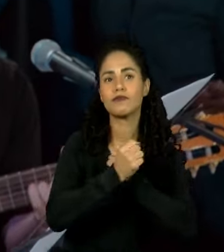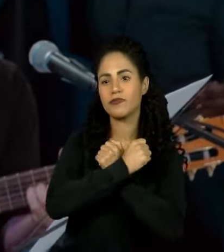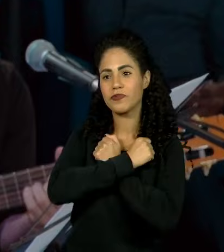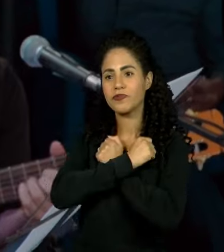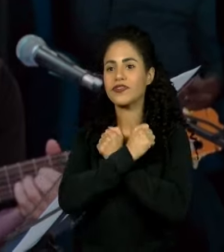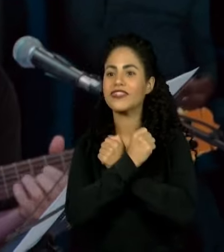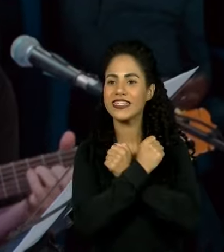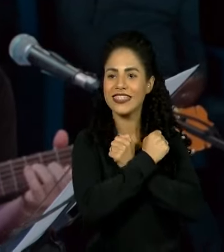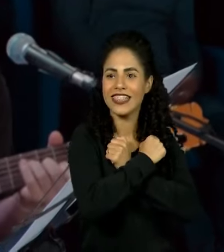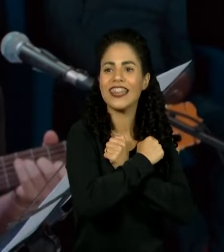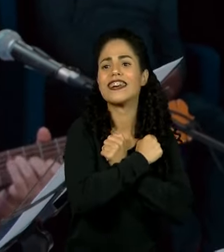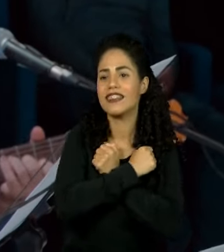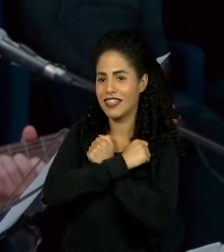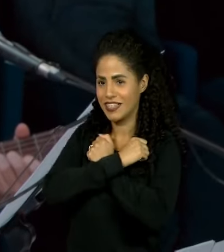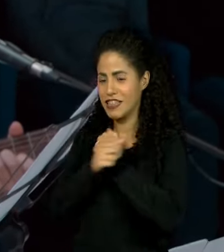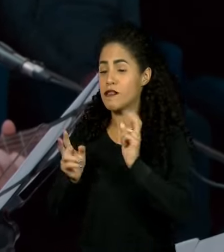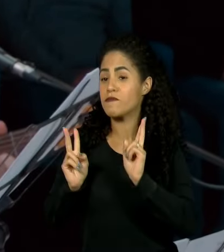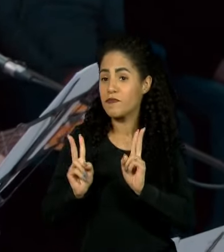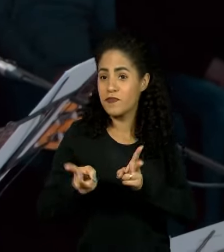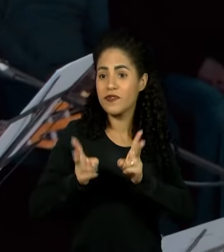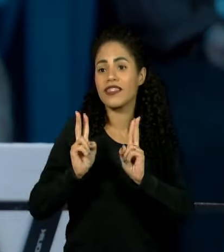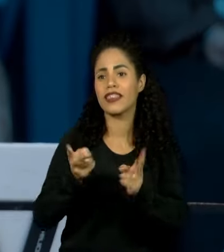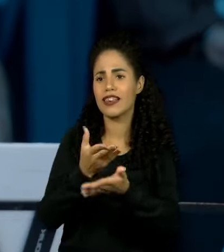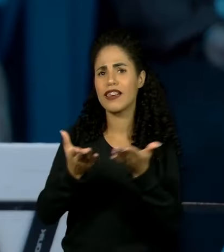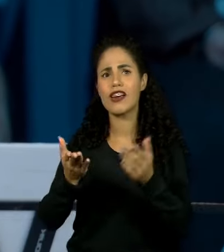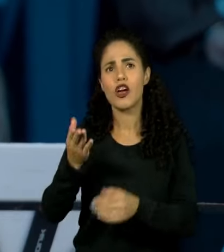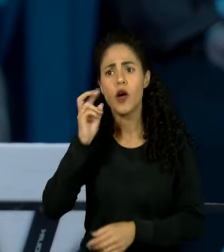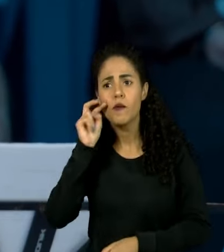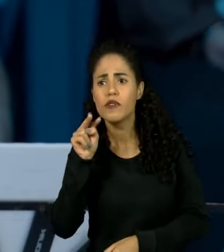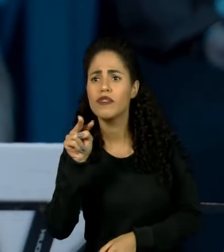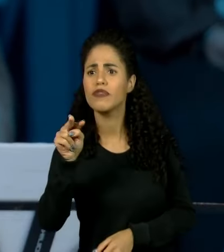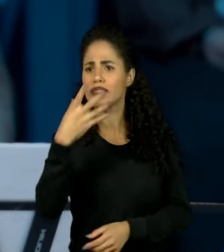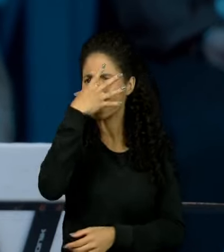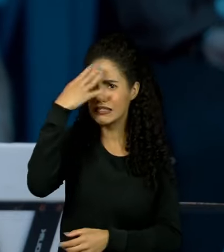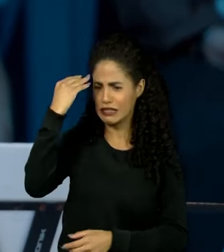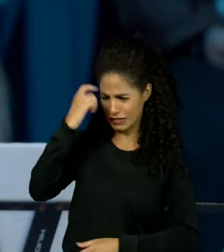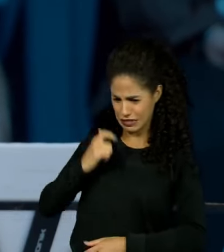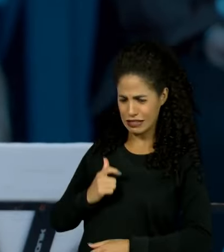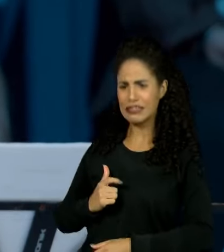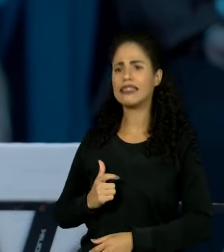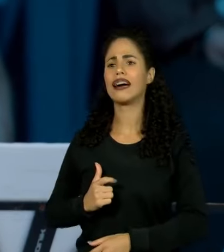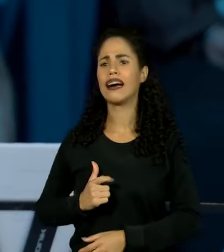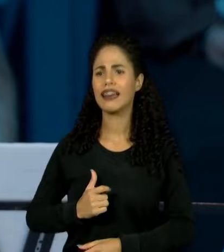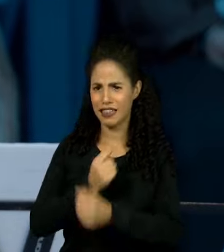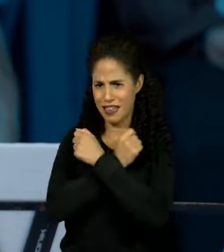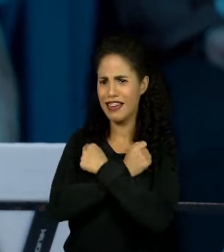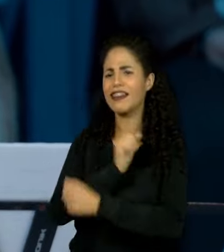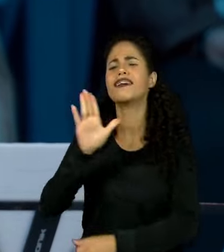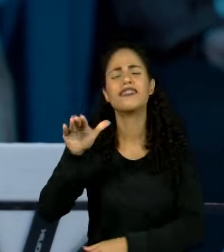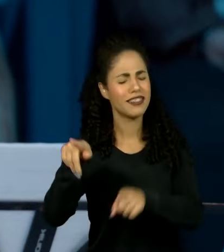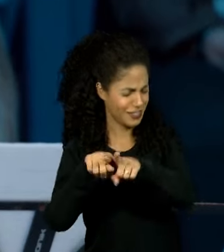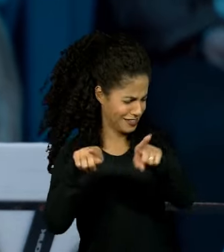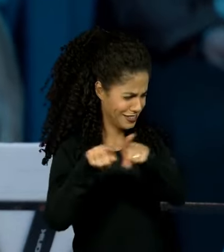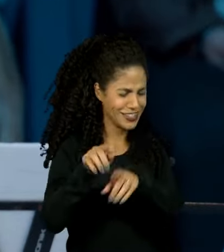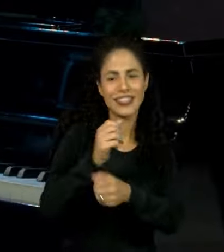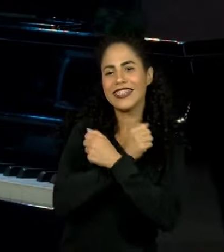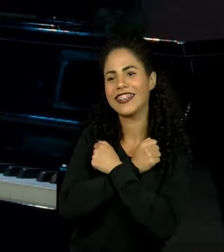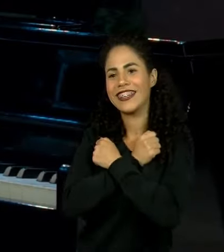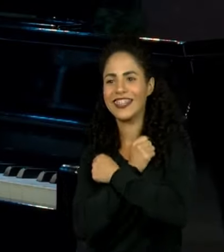é o mesmo traço PR você que me esqueceu aquele